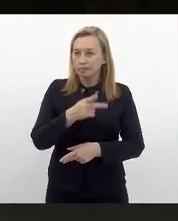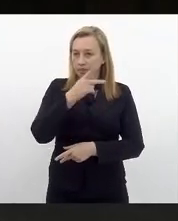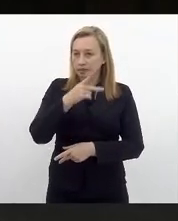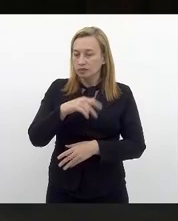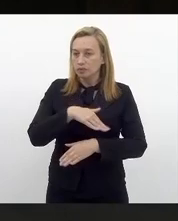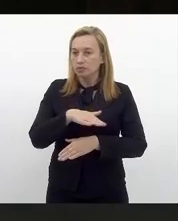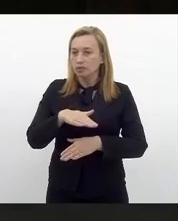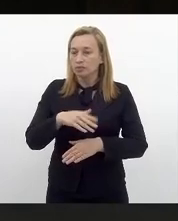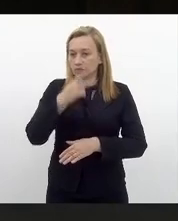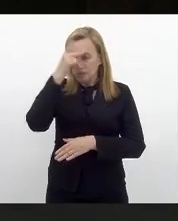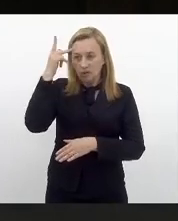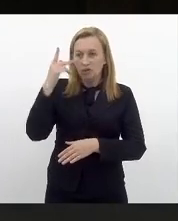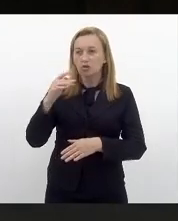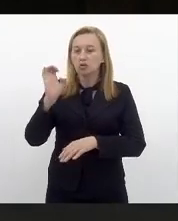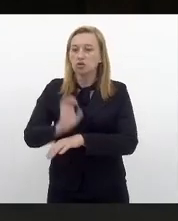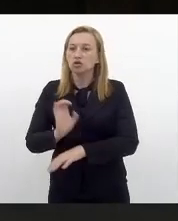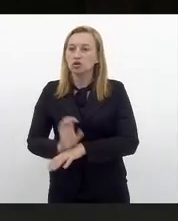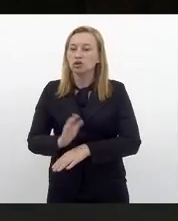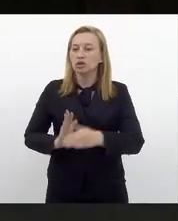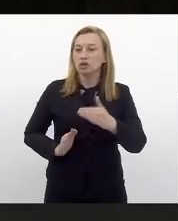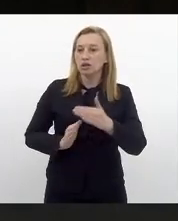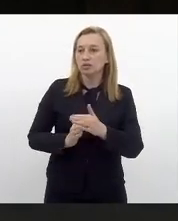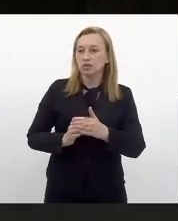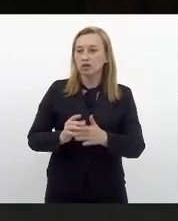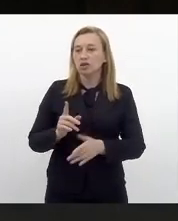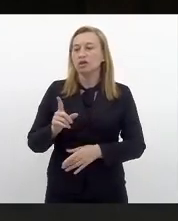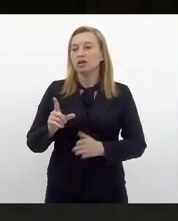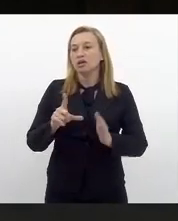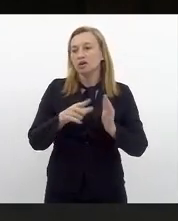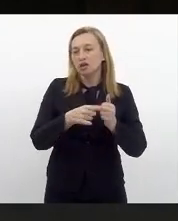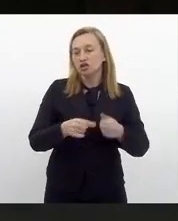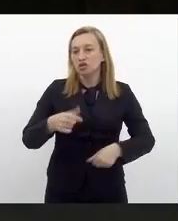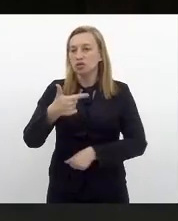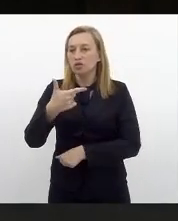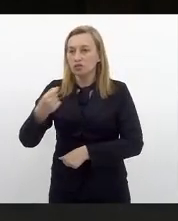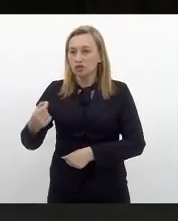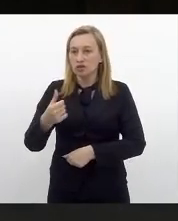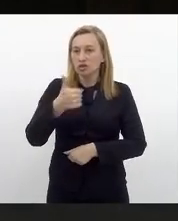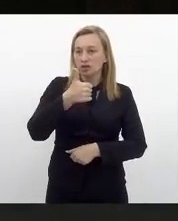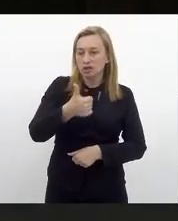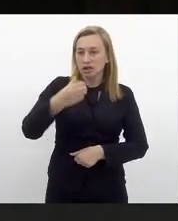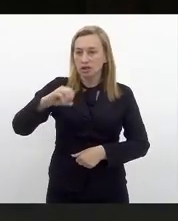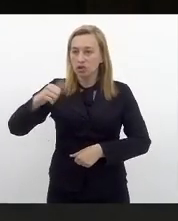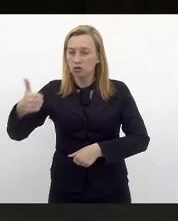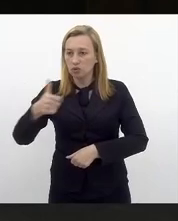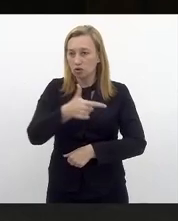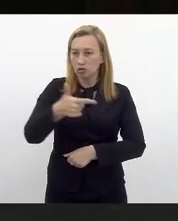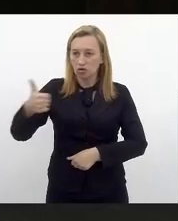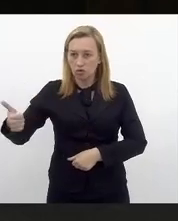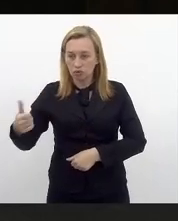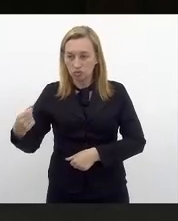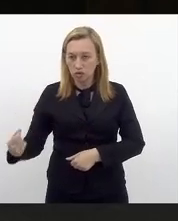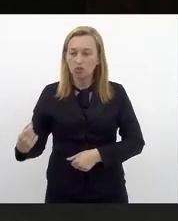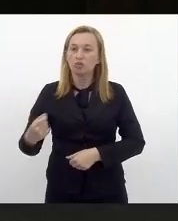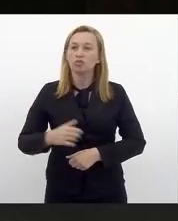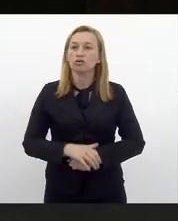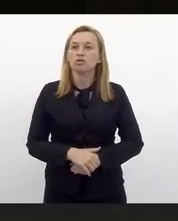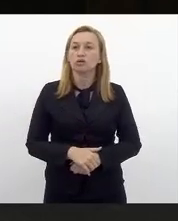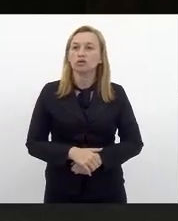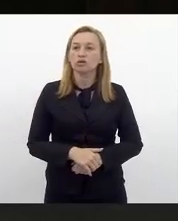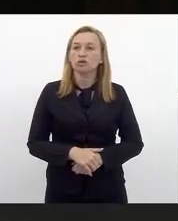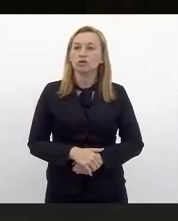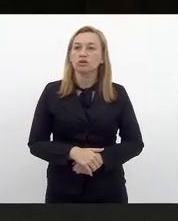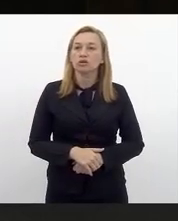Estado terá como base os limites previstos no artigo 20 da lei complementar nº 101/2000 a critério